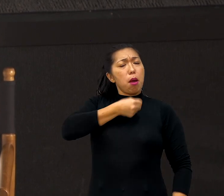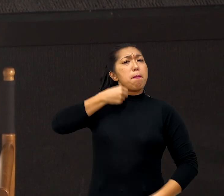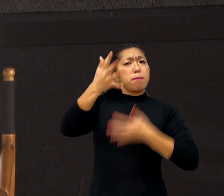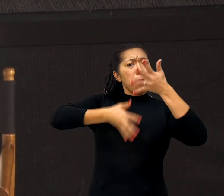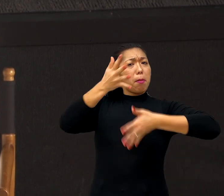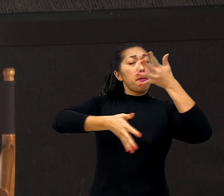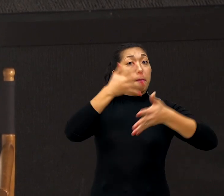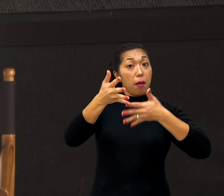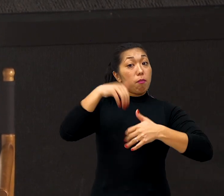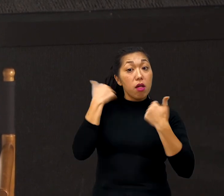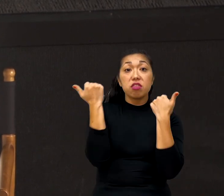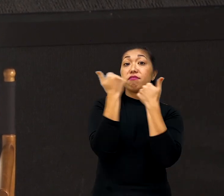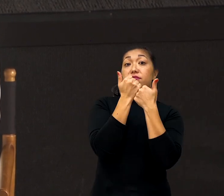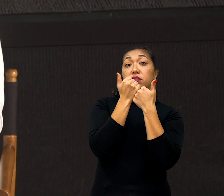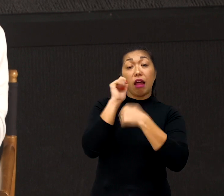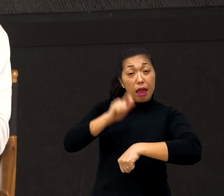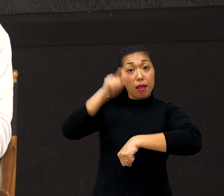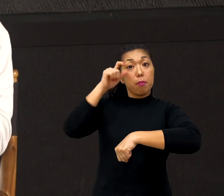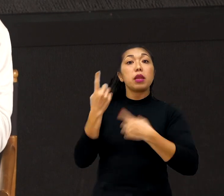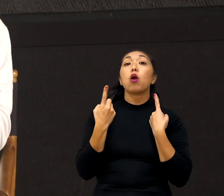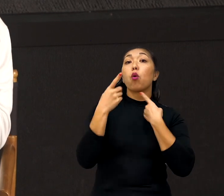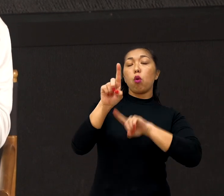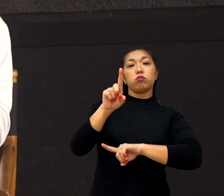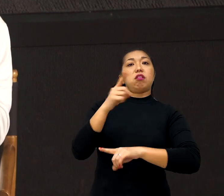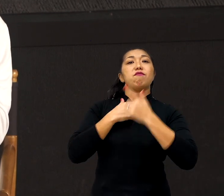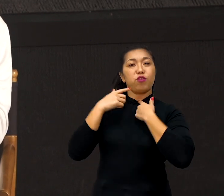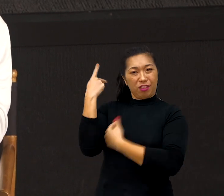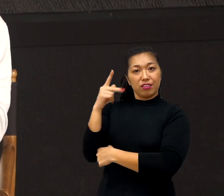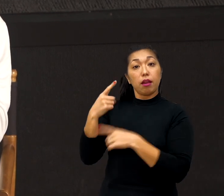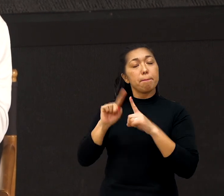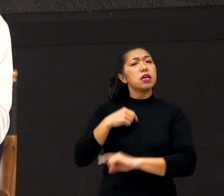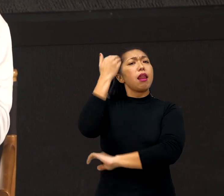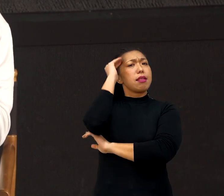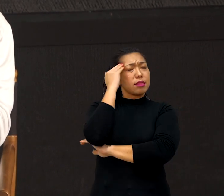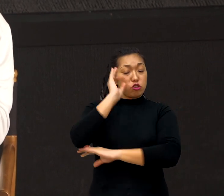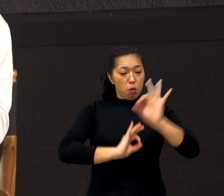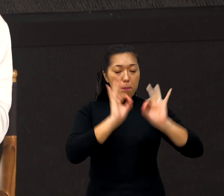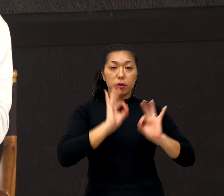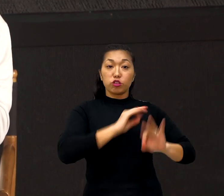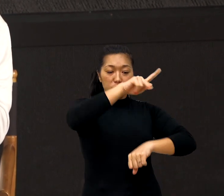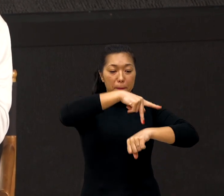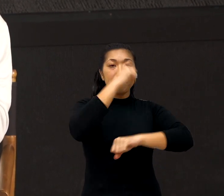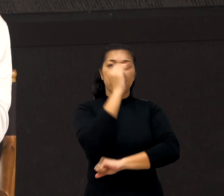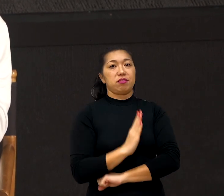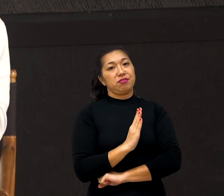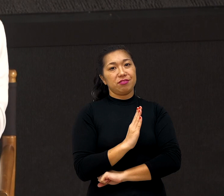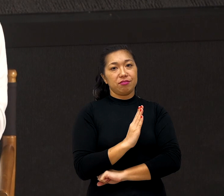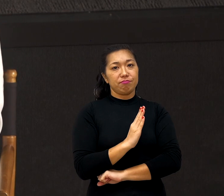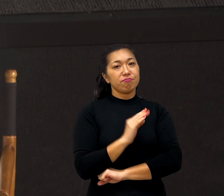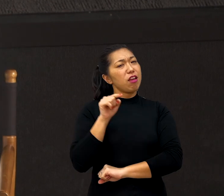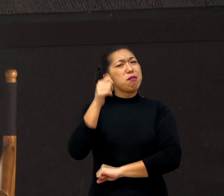naquele momento, era contra a vontade dela, mas ela entendia um projeto de país, né? E a